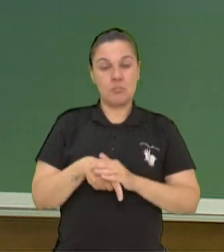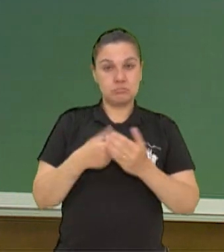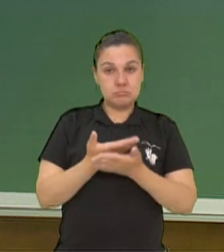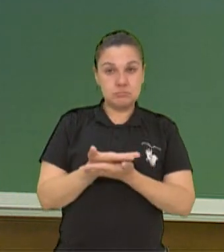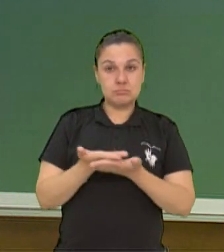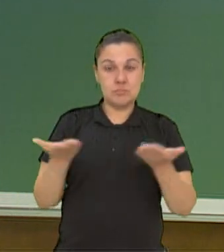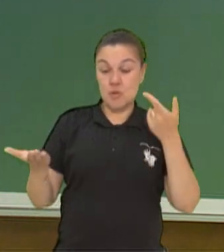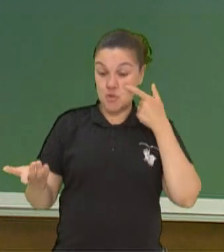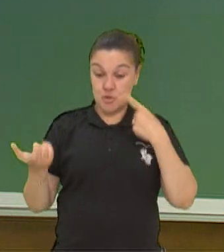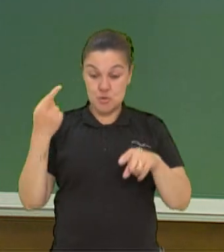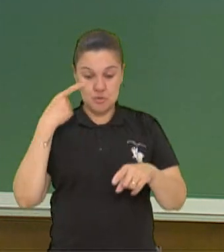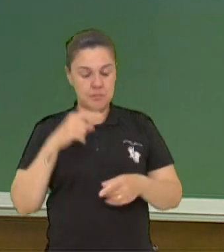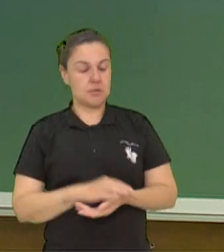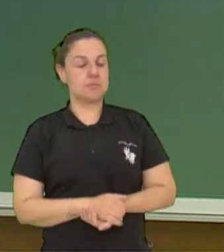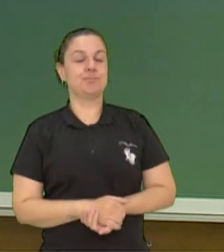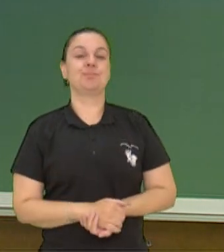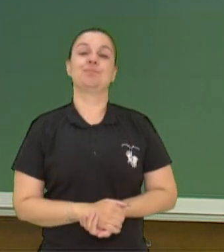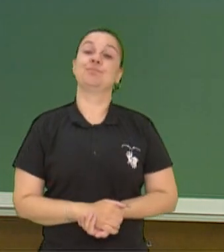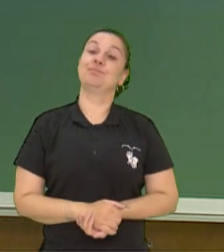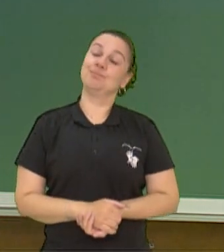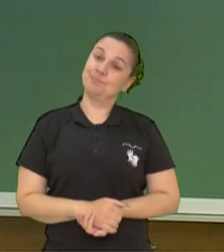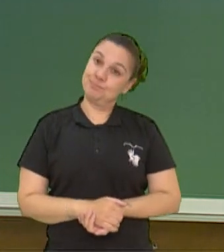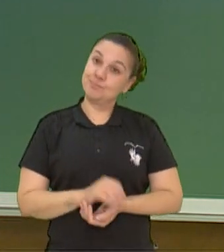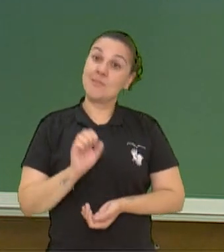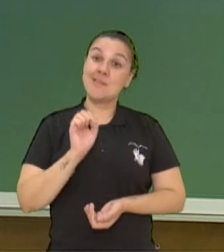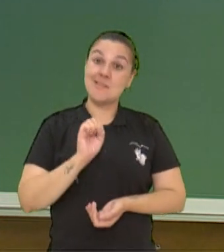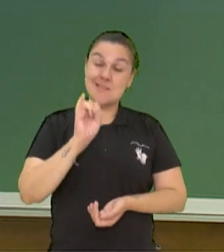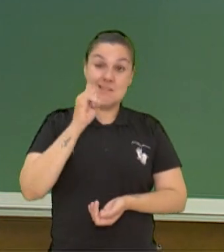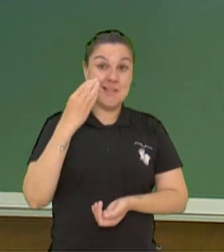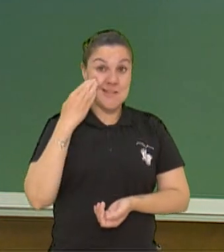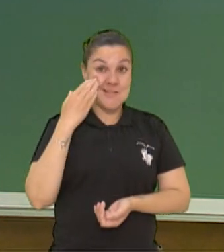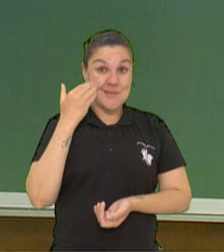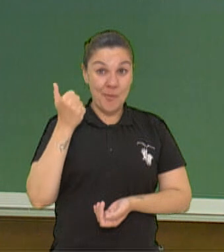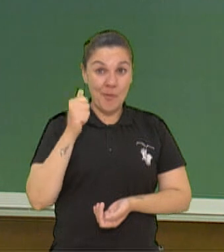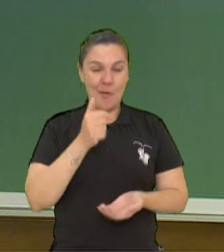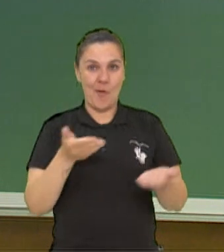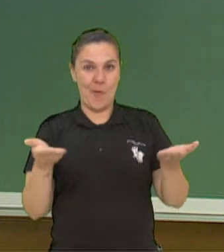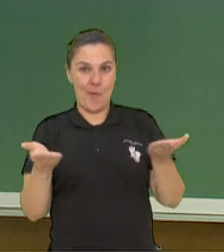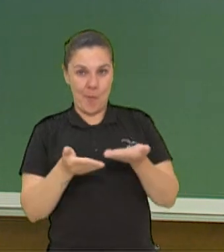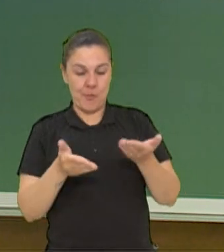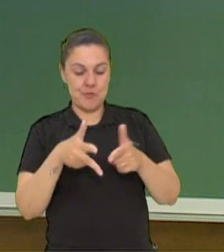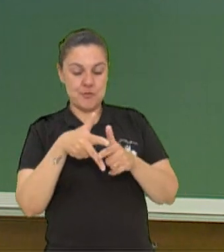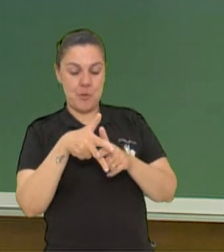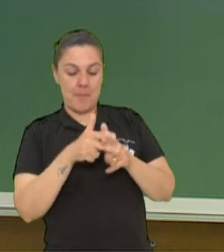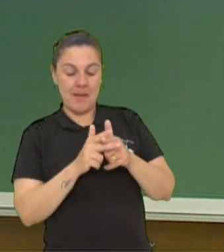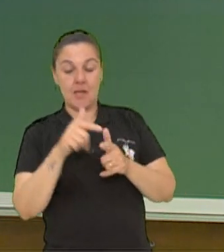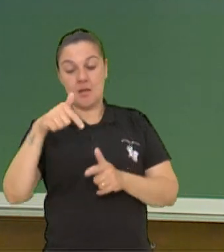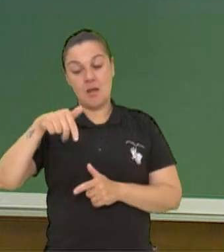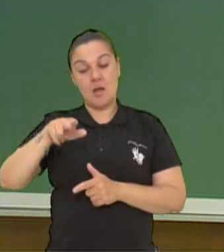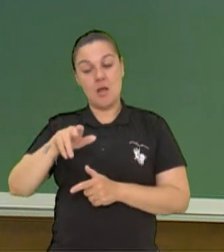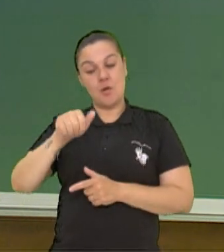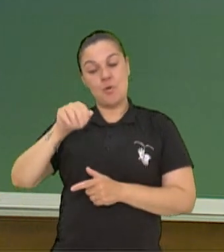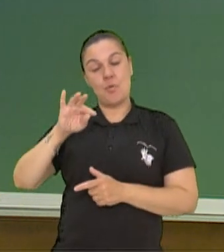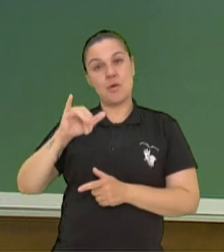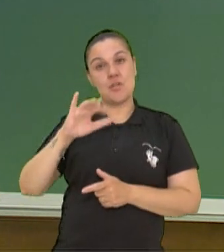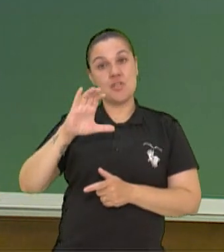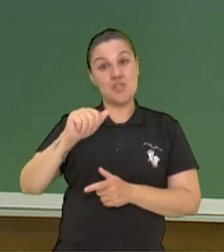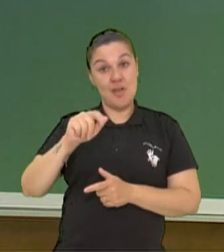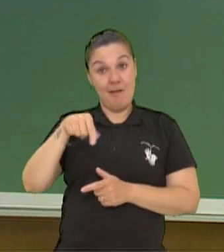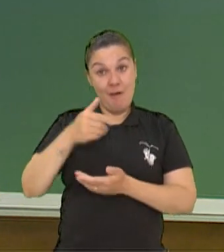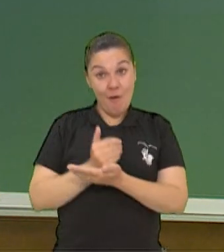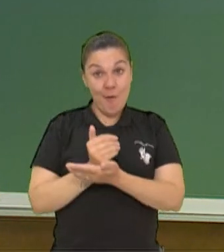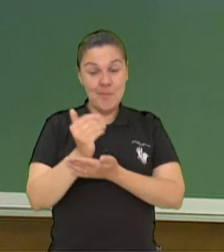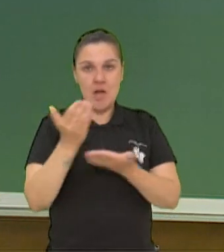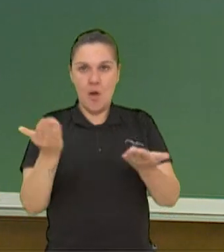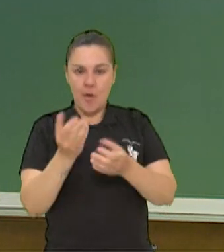todos descobertos. Pessoal, se ele soubesse, né? Olha só, hoje a mecânica quântica, ela é uma ciência bebê, é